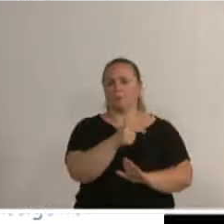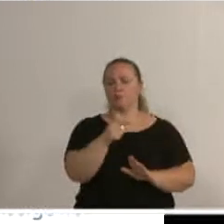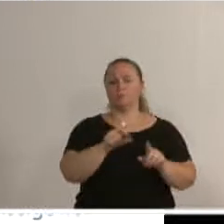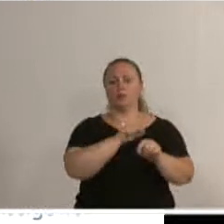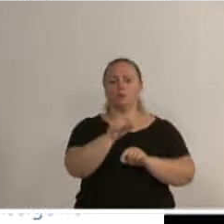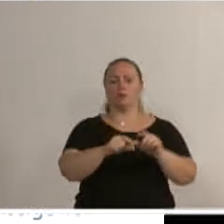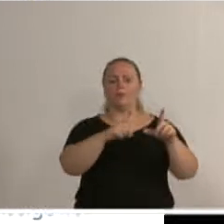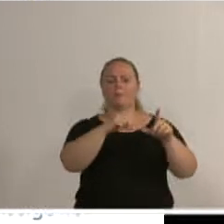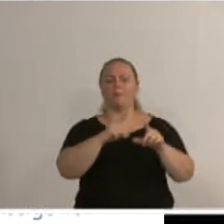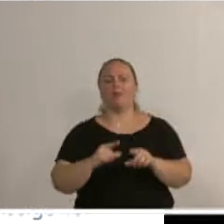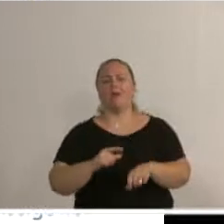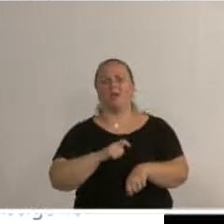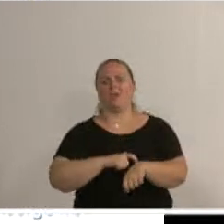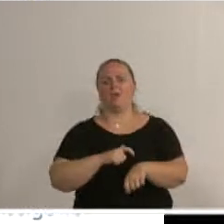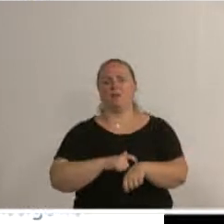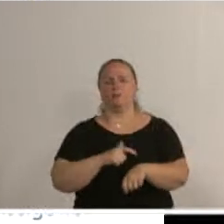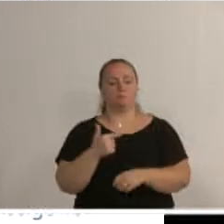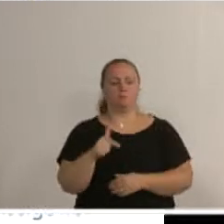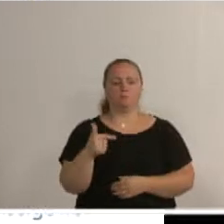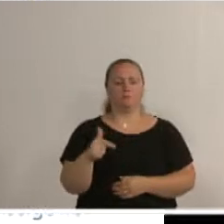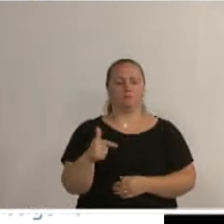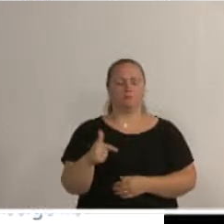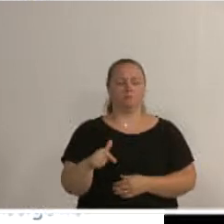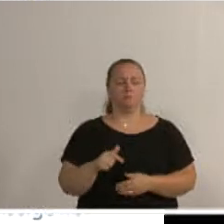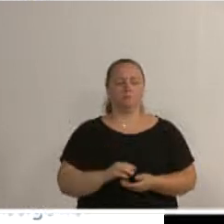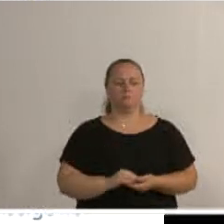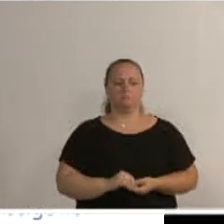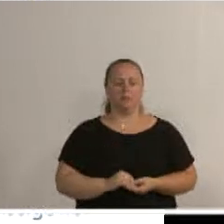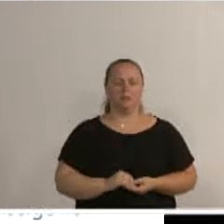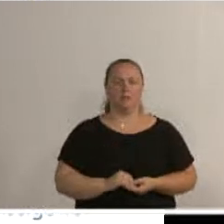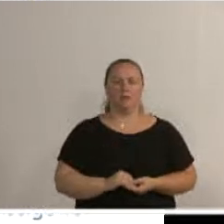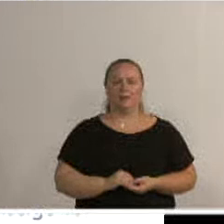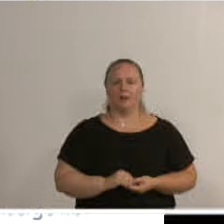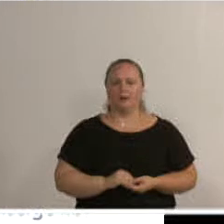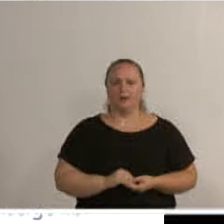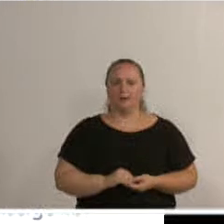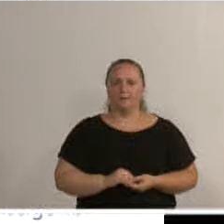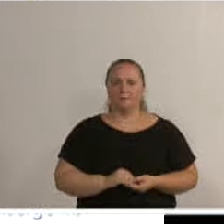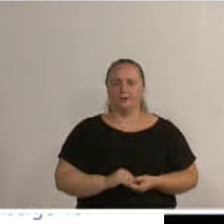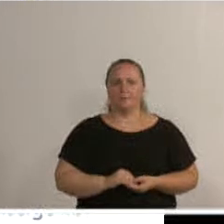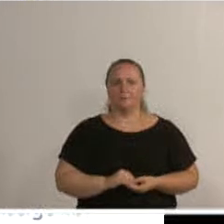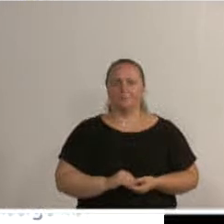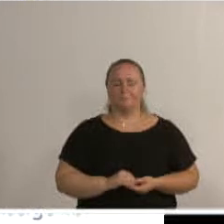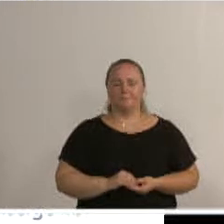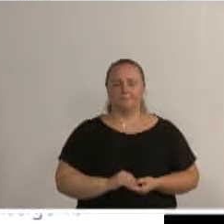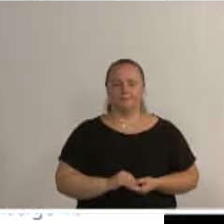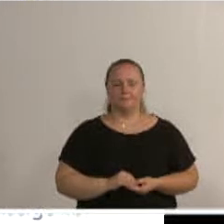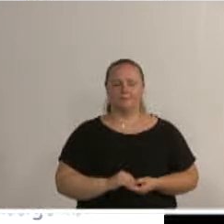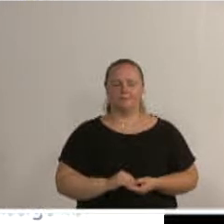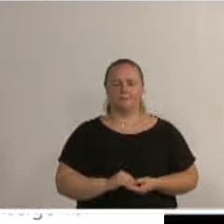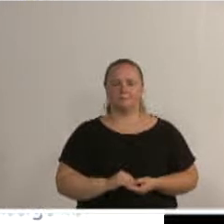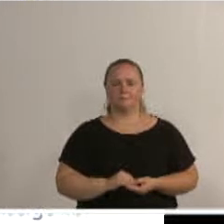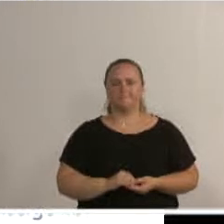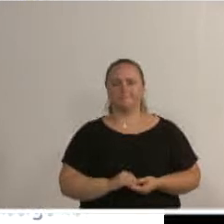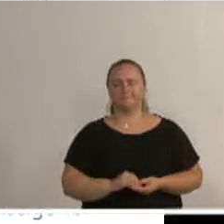há geralmente uma integração em todas as simulações propostas. Como os ônibus geralmente se sobrepõem, acaba por